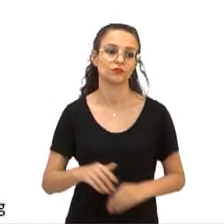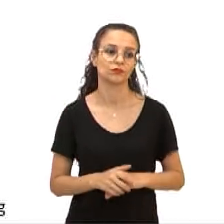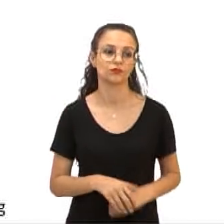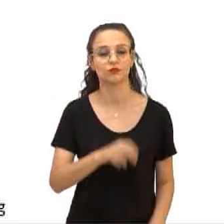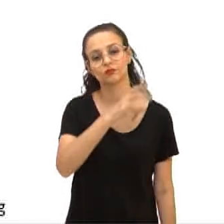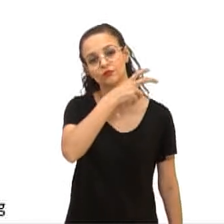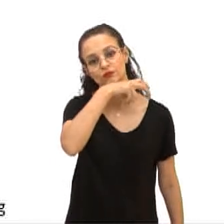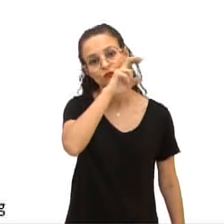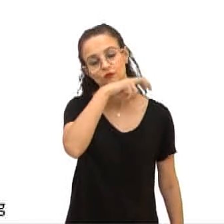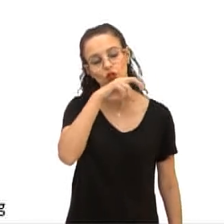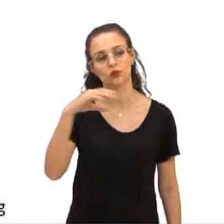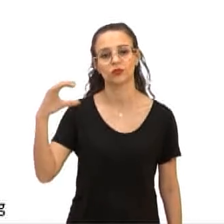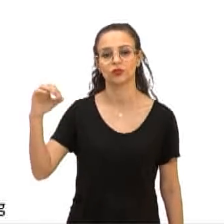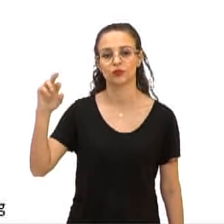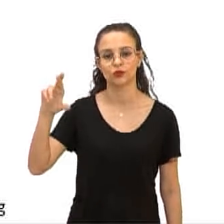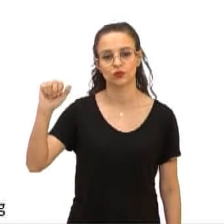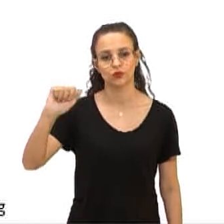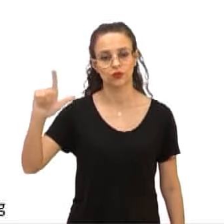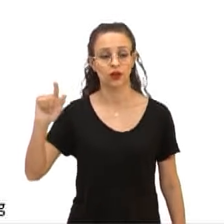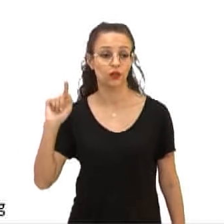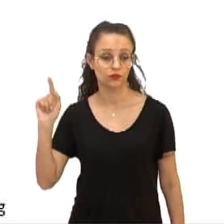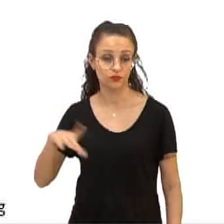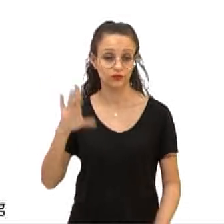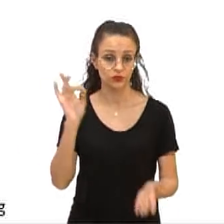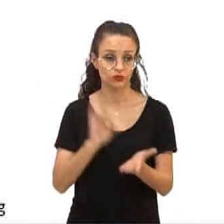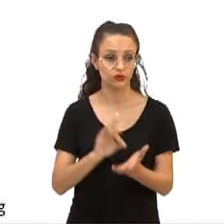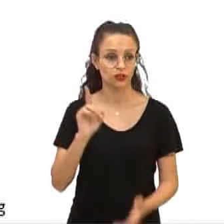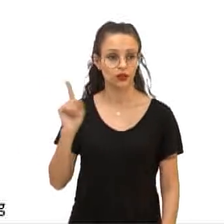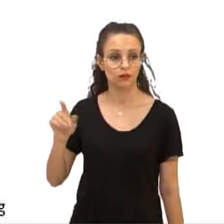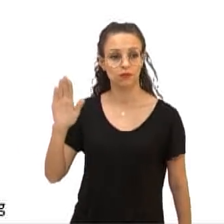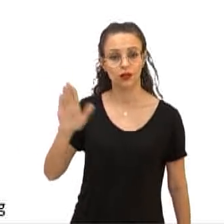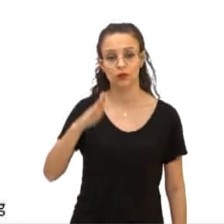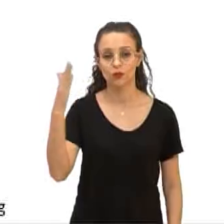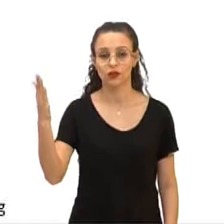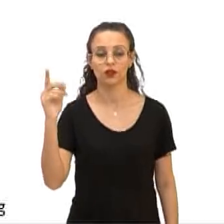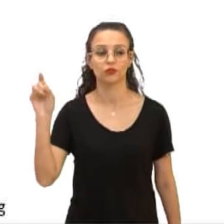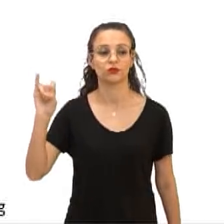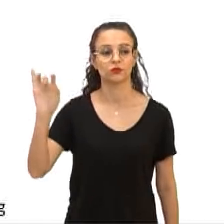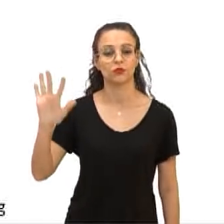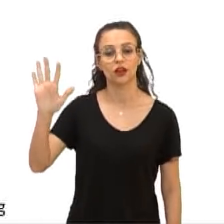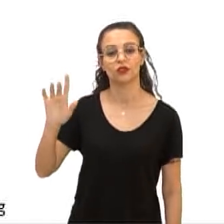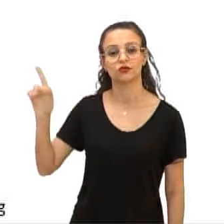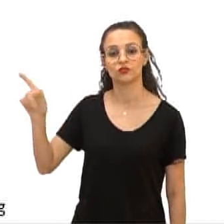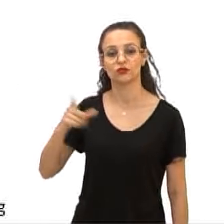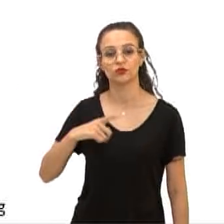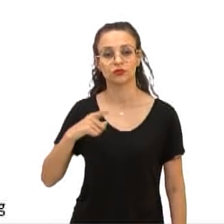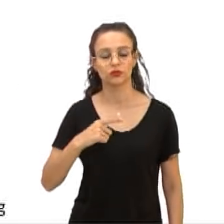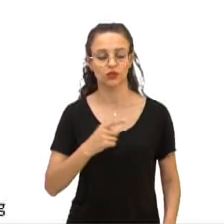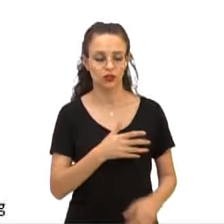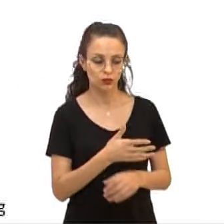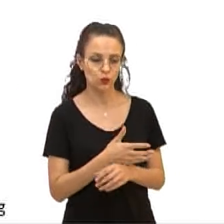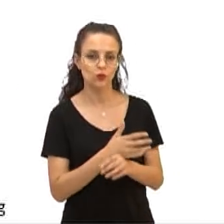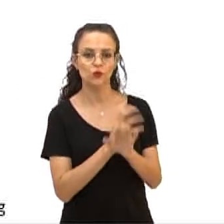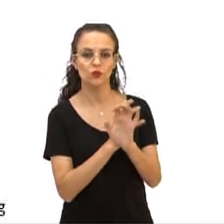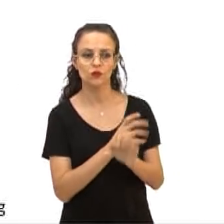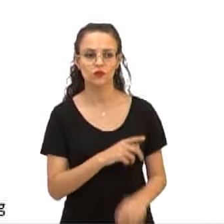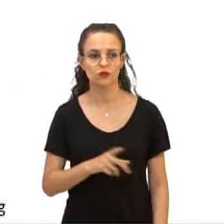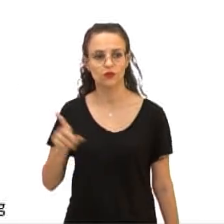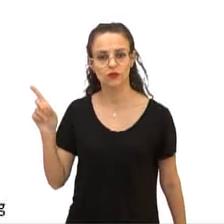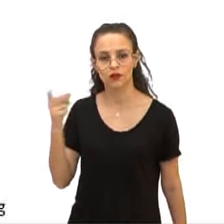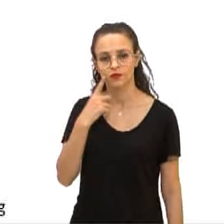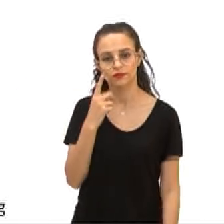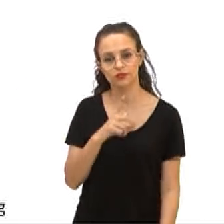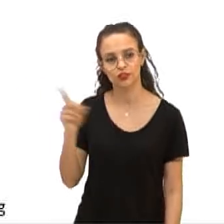uma cobra coral verdadeira, mas ao lado ali da imagem da cobra coral, eu tenho um fóssil de uma cobra. Se